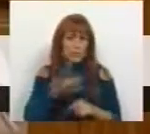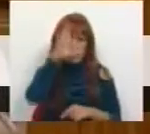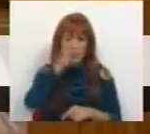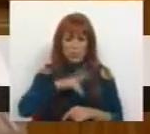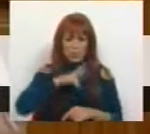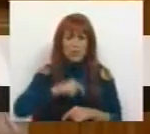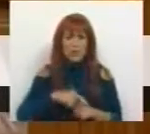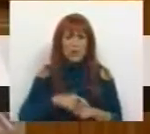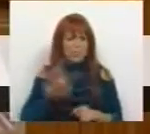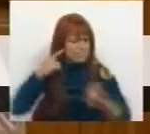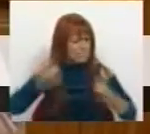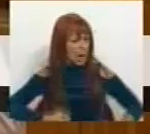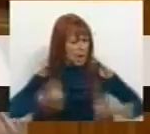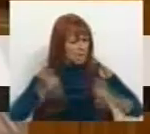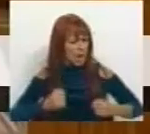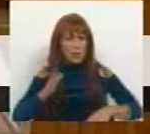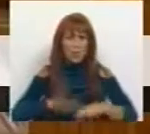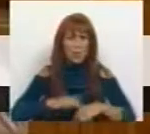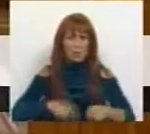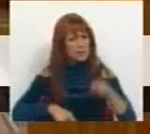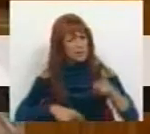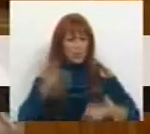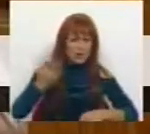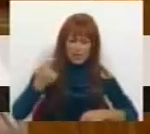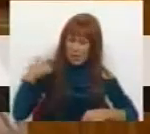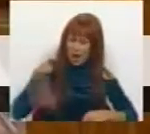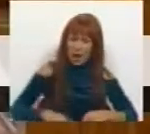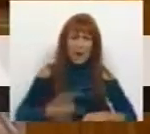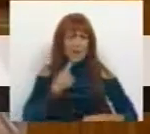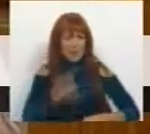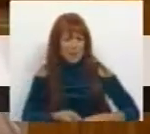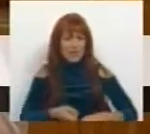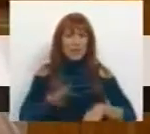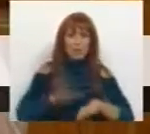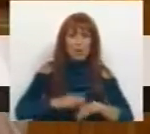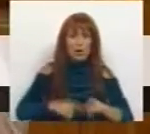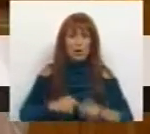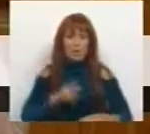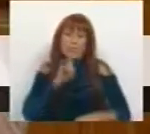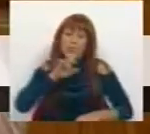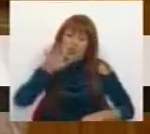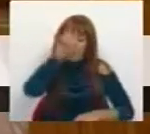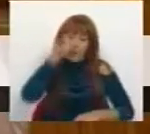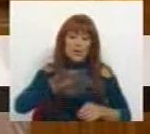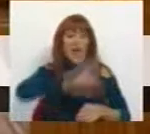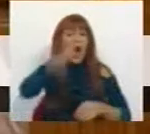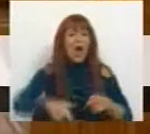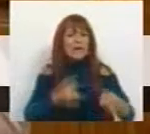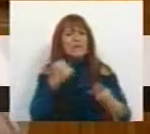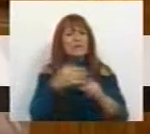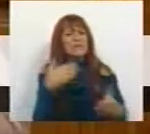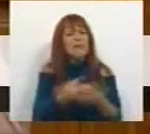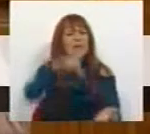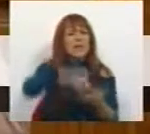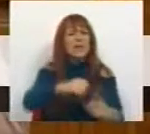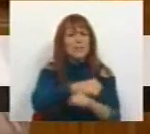Governo português bata o pé relativamente aos direitos que tem de se pronunciar sobre um hipotético aterro para servir a